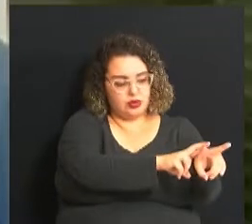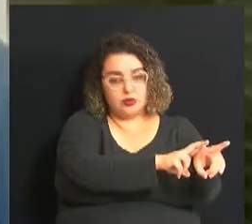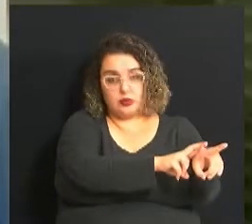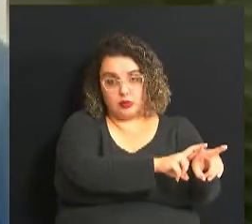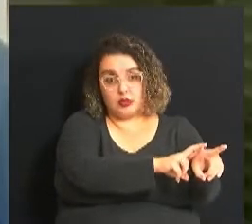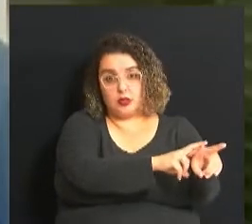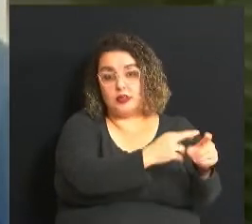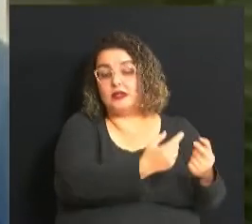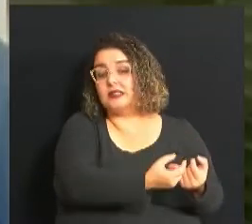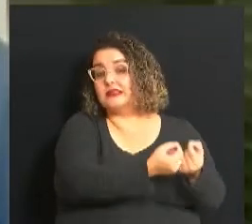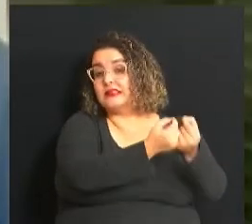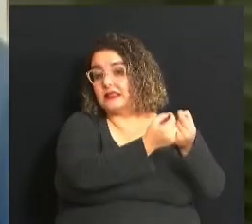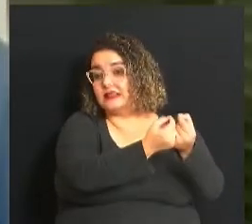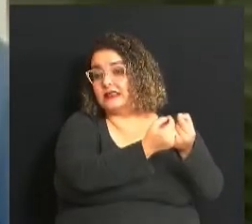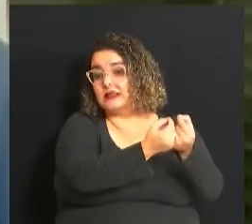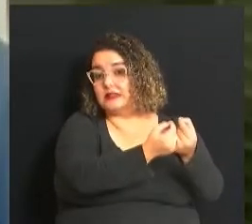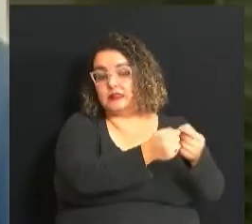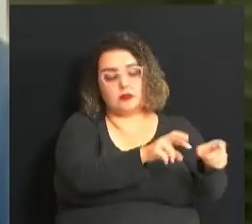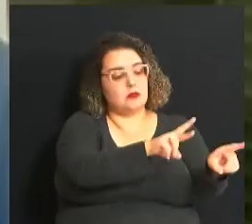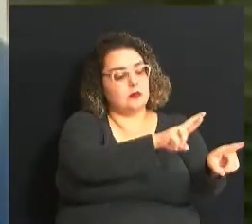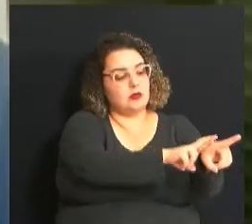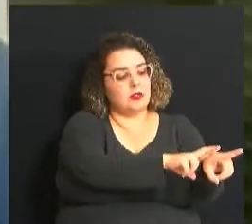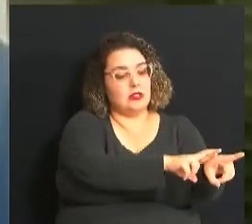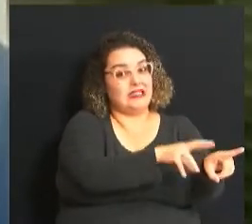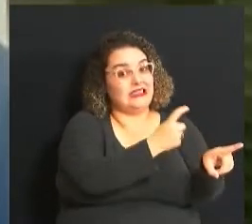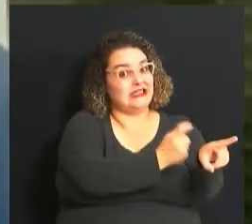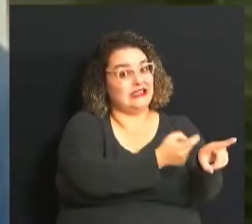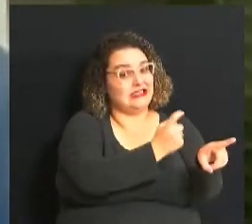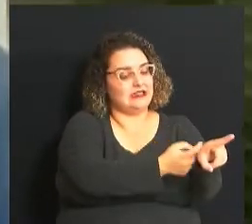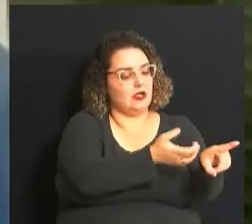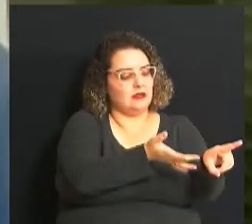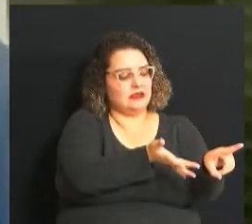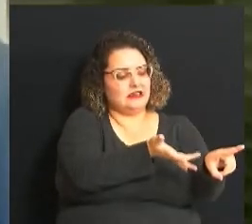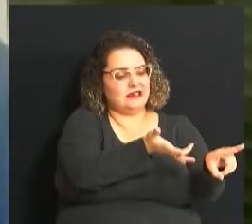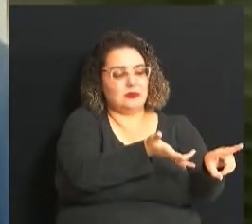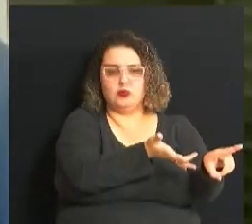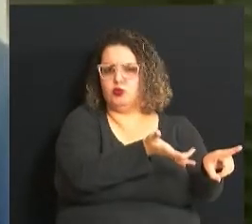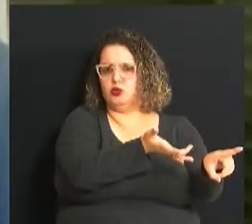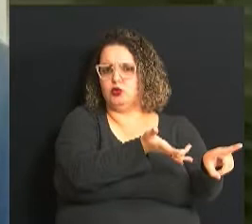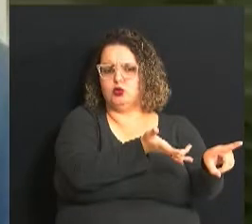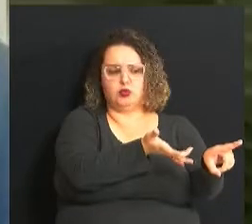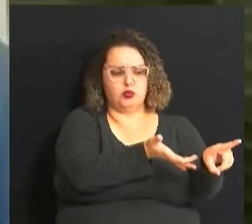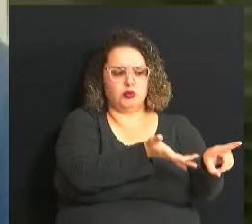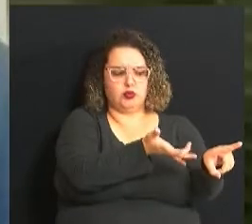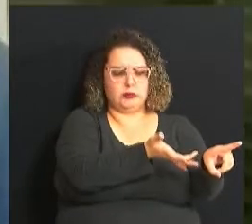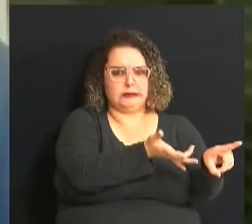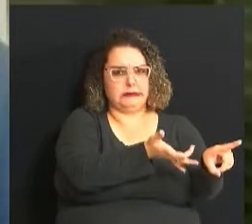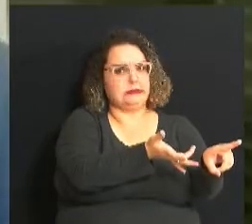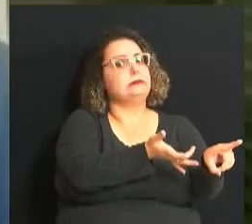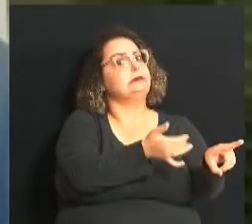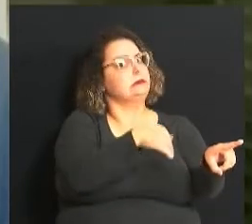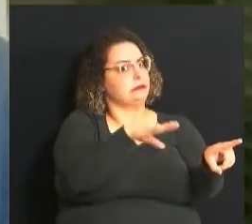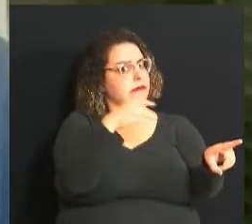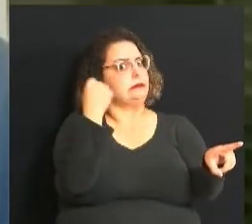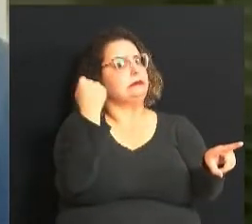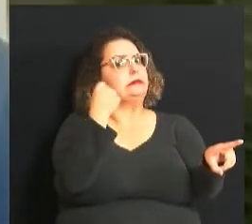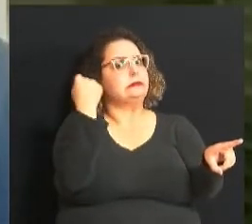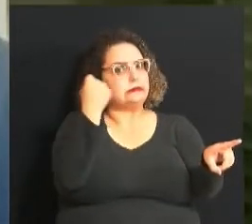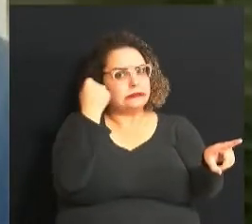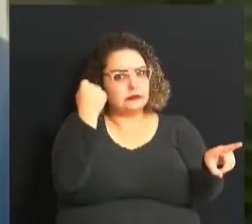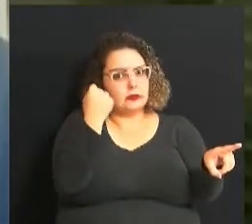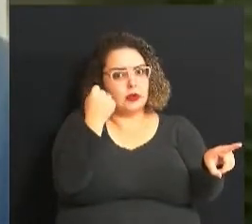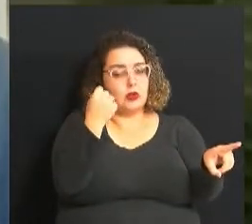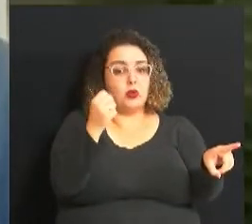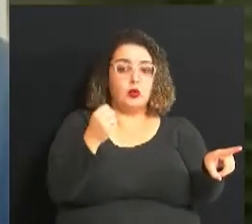um endurecimento prostático ao toque, ele pode ser mais grave do que aquele que tem só aumento do